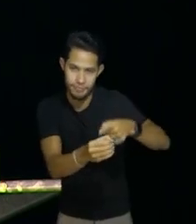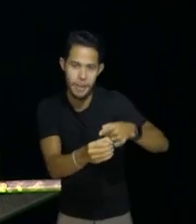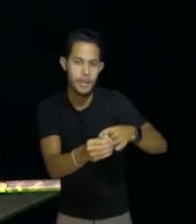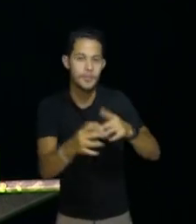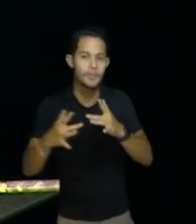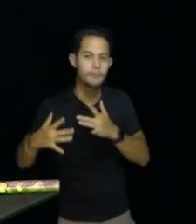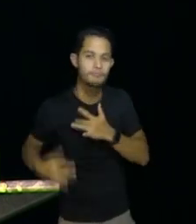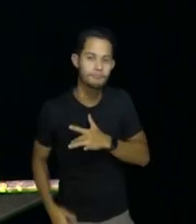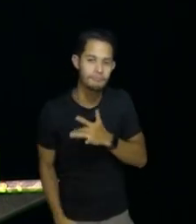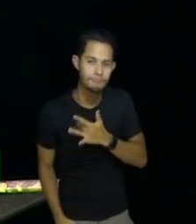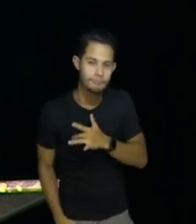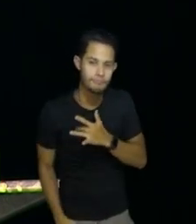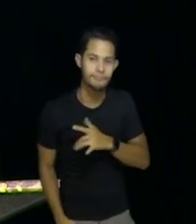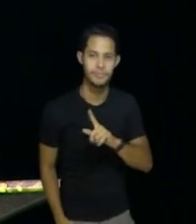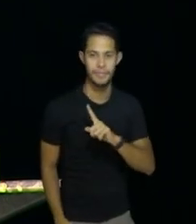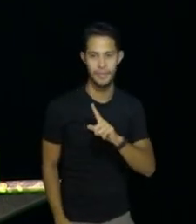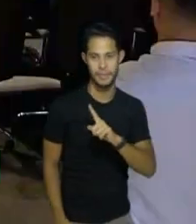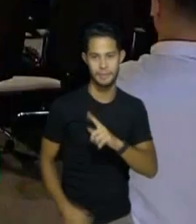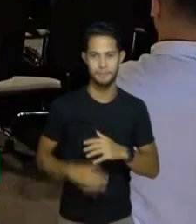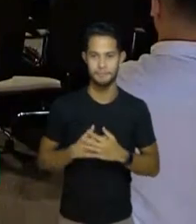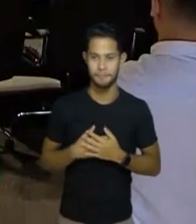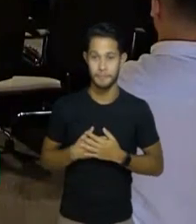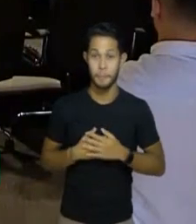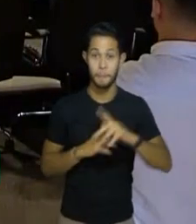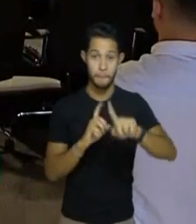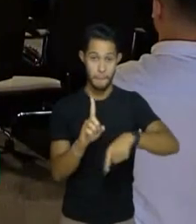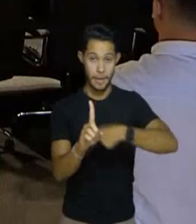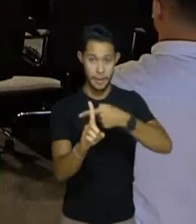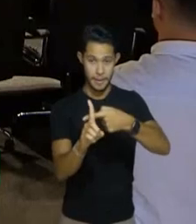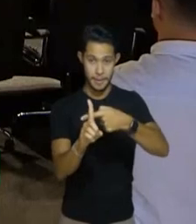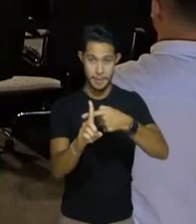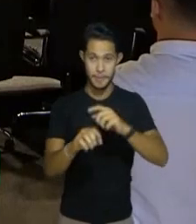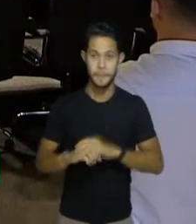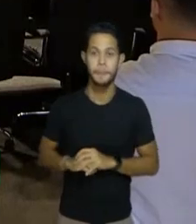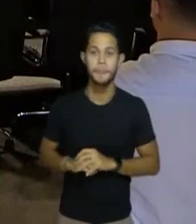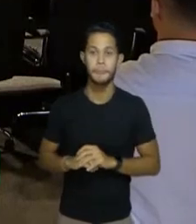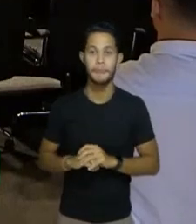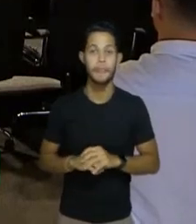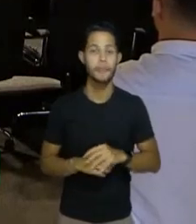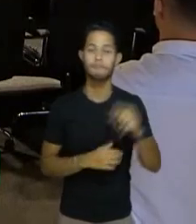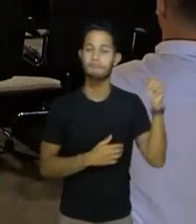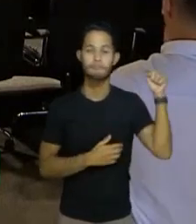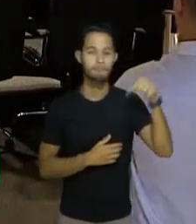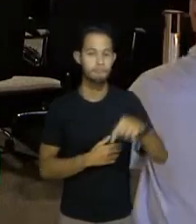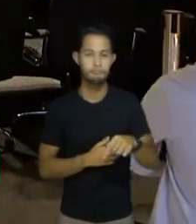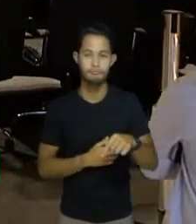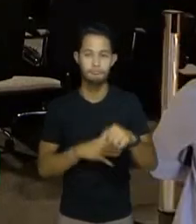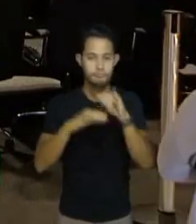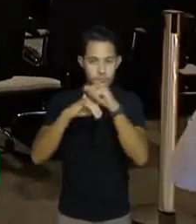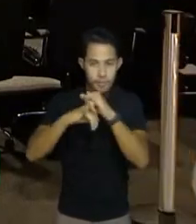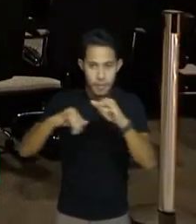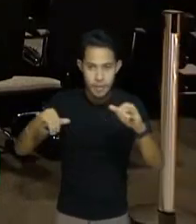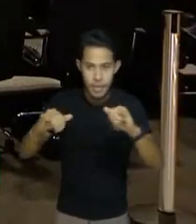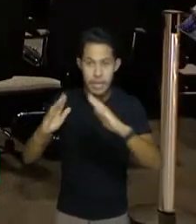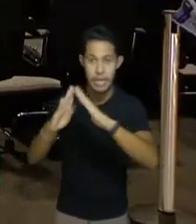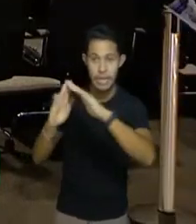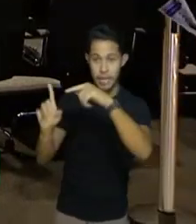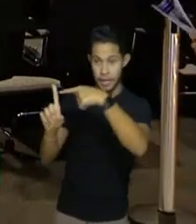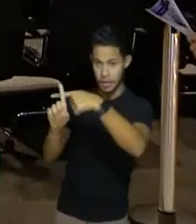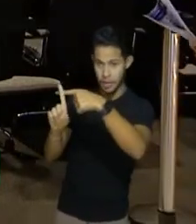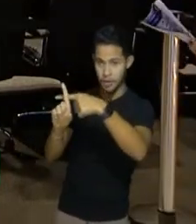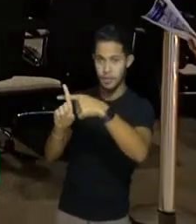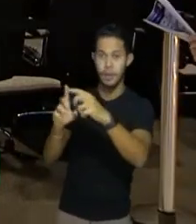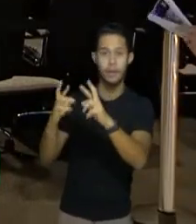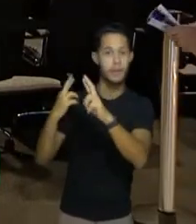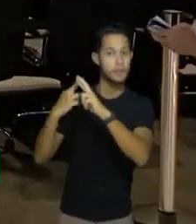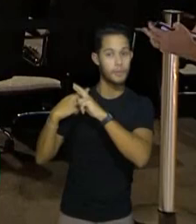Eu posso ainda dizer aos senhores que a igreja, ela é responsável por